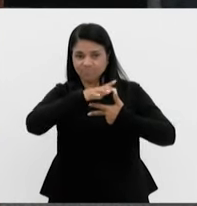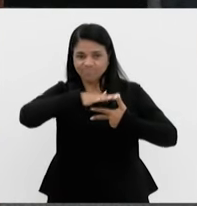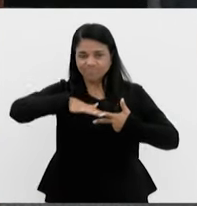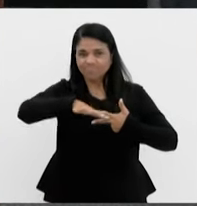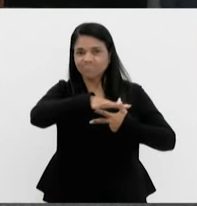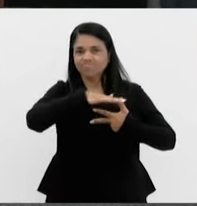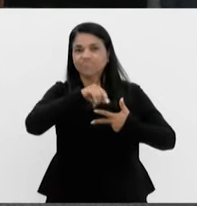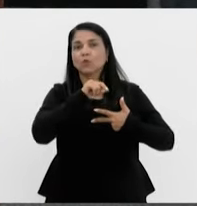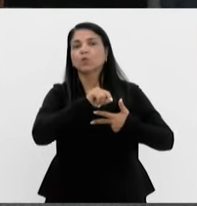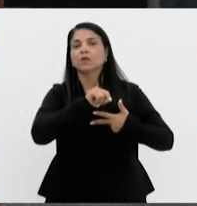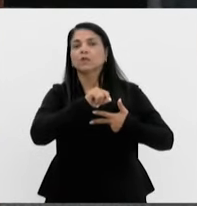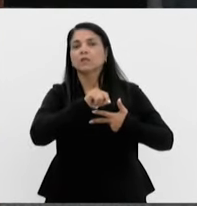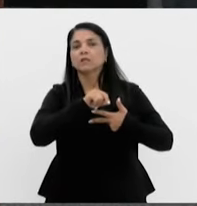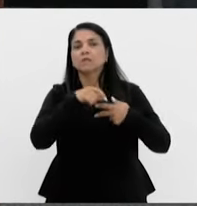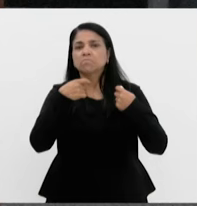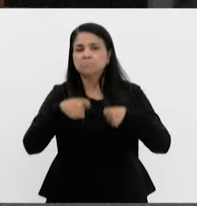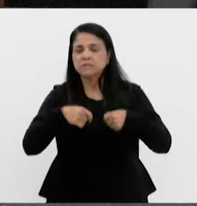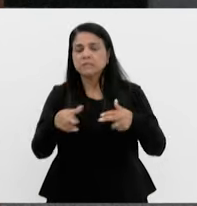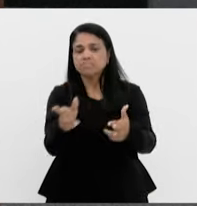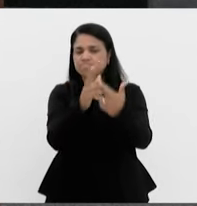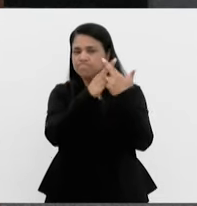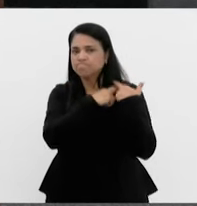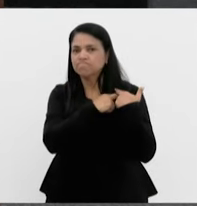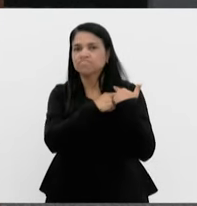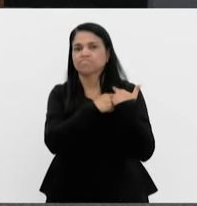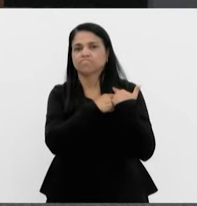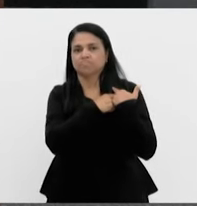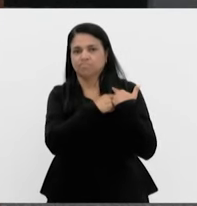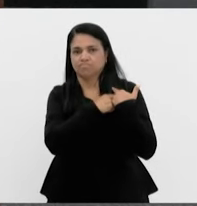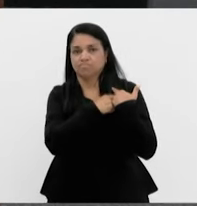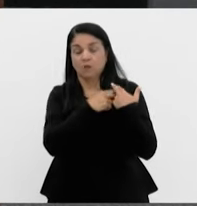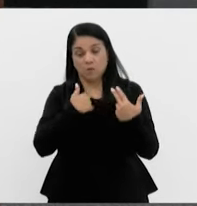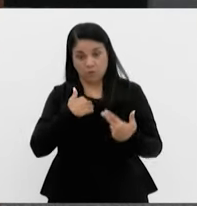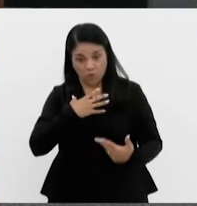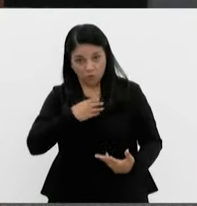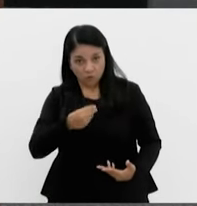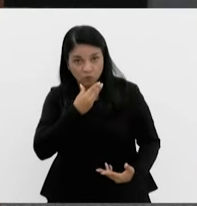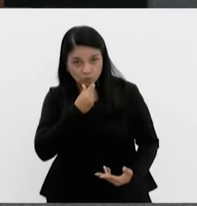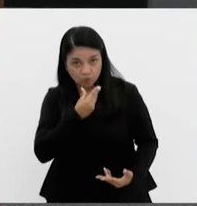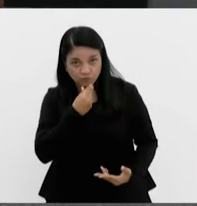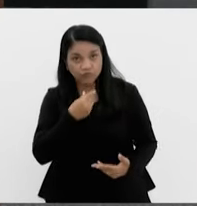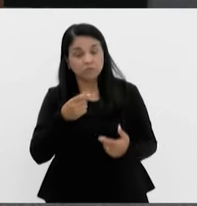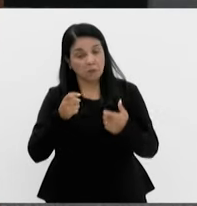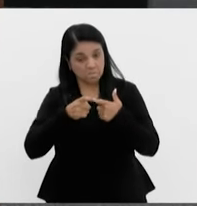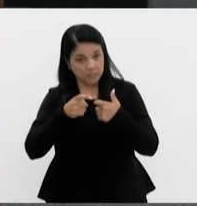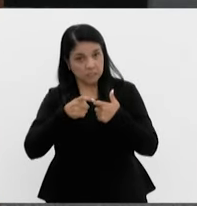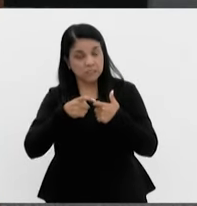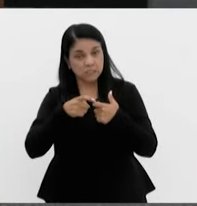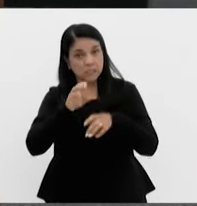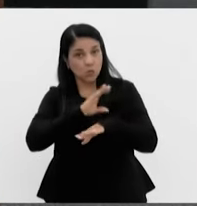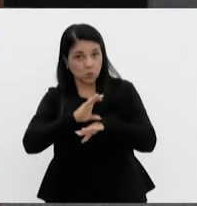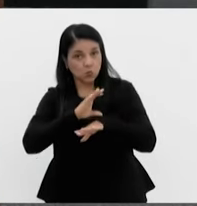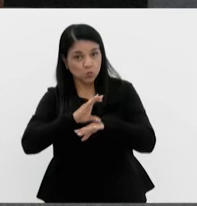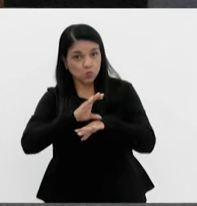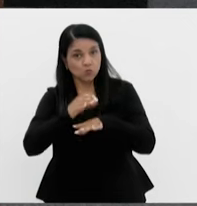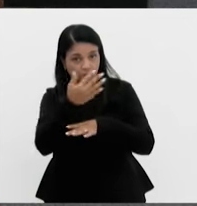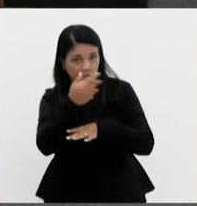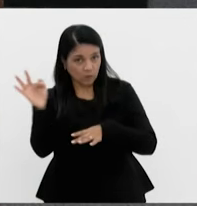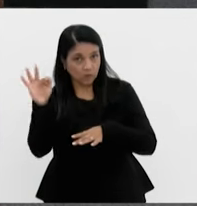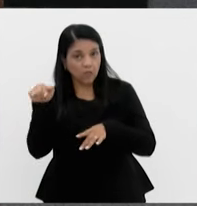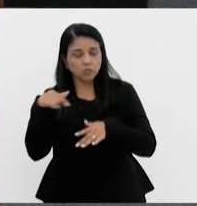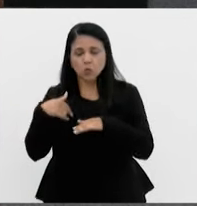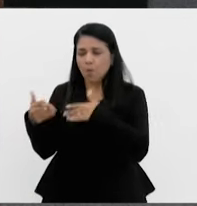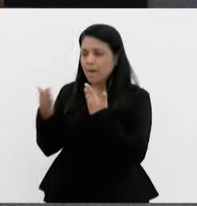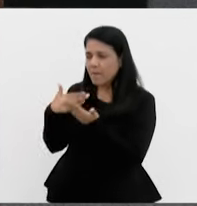realidade trazer para si essa responsabilidade e o meu filho faz medicina e eu vinha conversando com ele batendo papo e